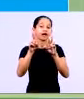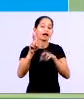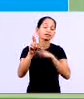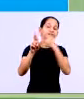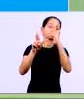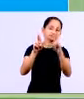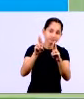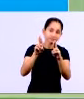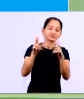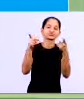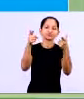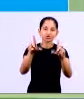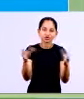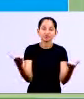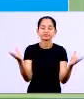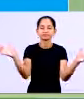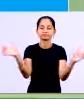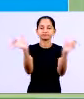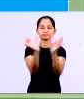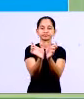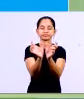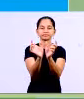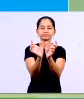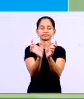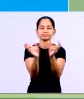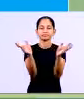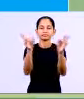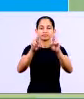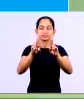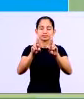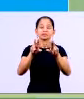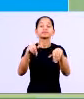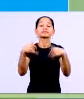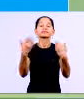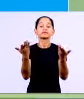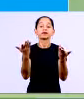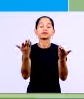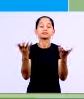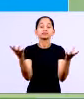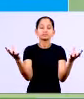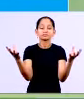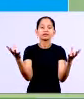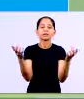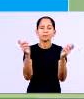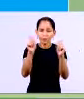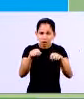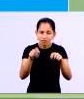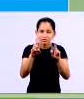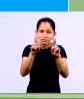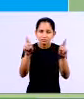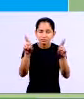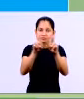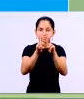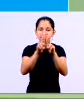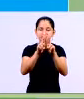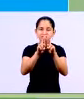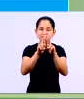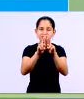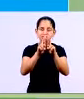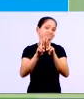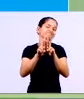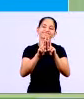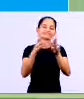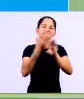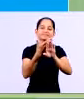Requintado começa com R. Então, aqui, os opostos... Não, os iguais se repelem. Os iguais